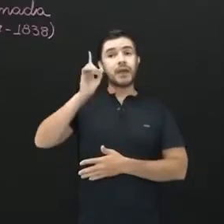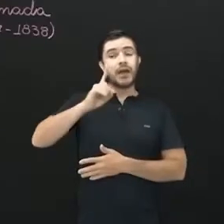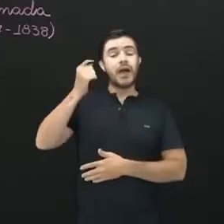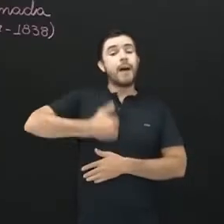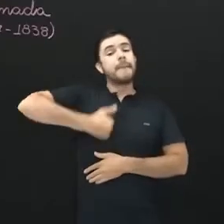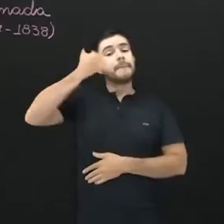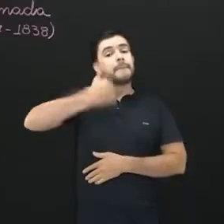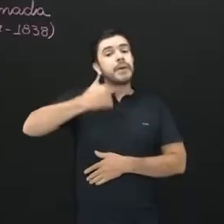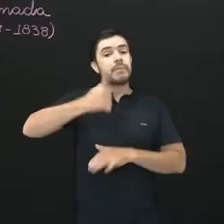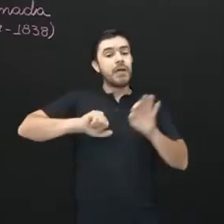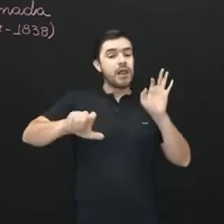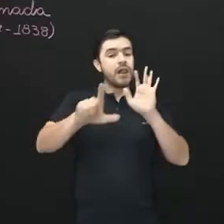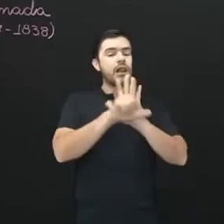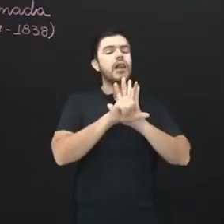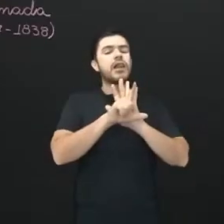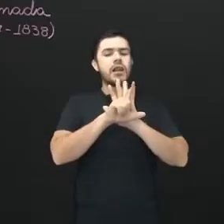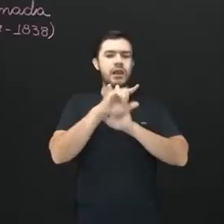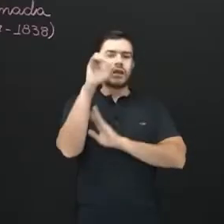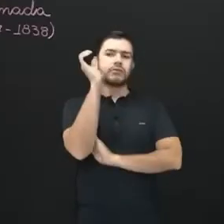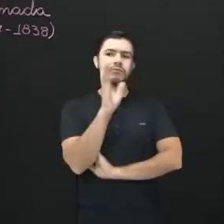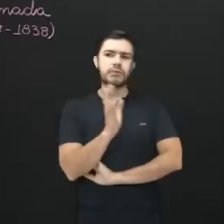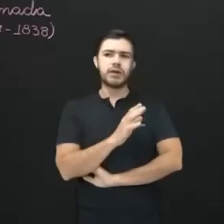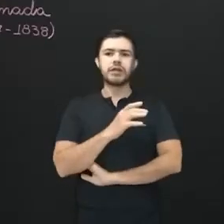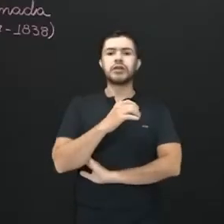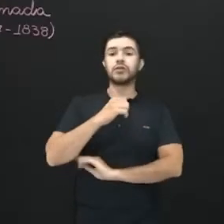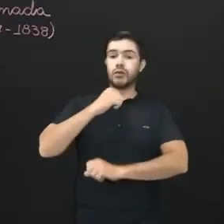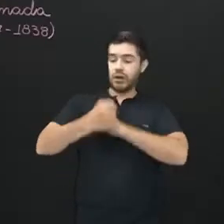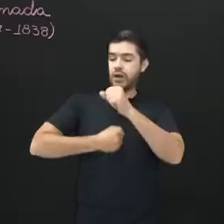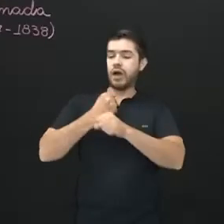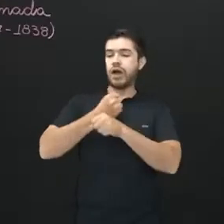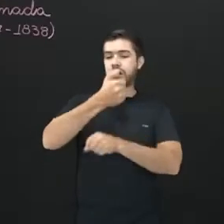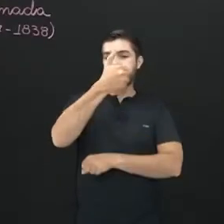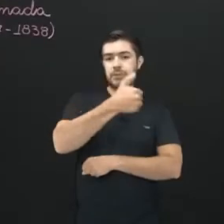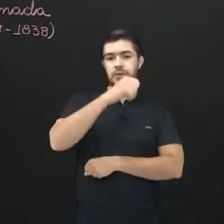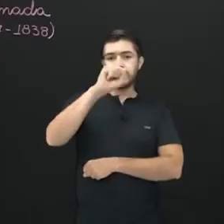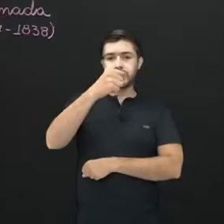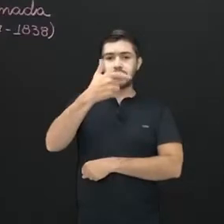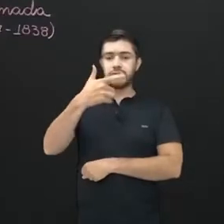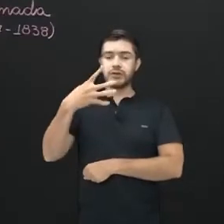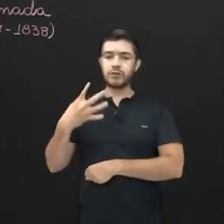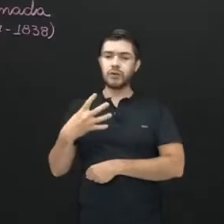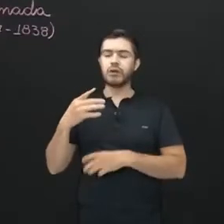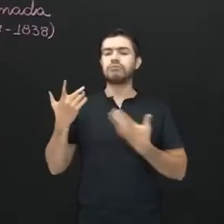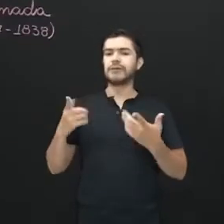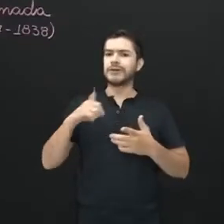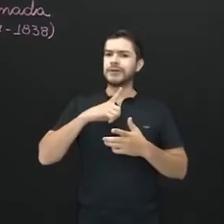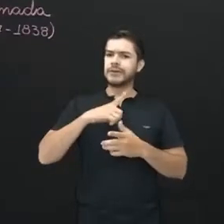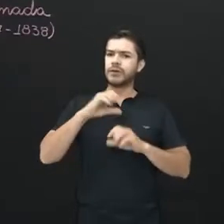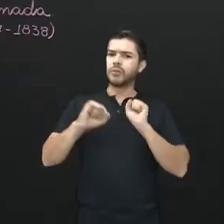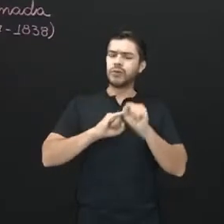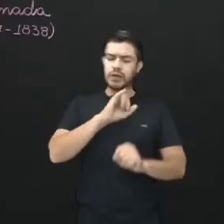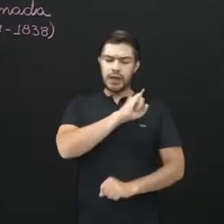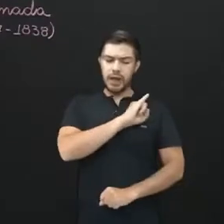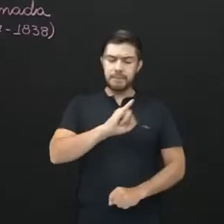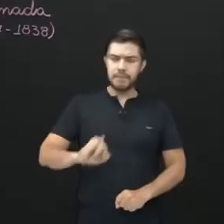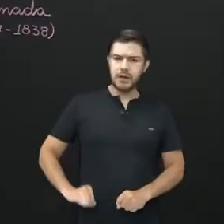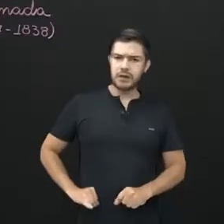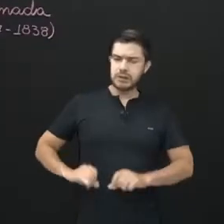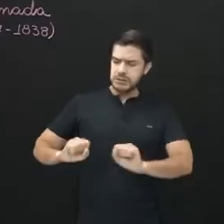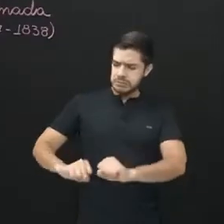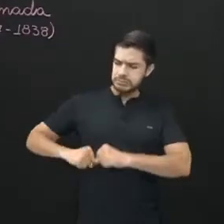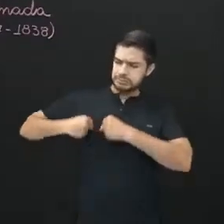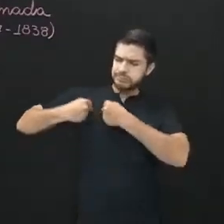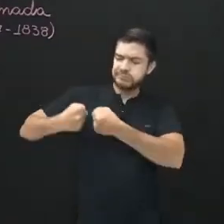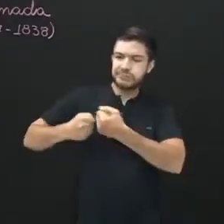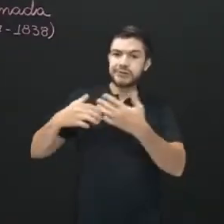Constituição brasileira, 1824, o que mostra que tem um esforço aí do imperador para fundar esse novo país. A